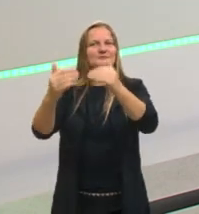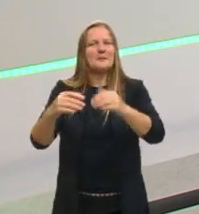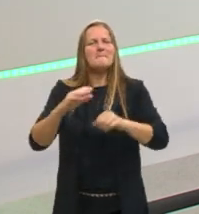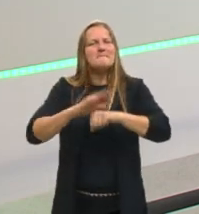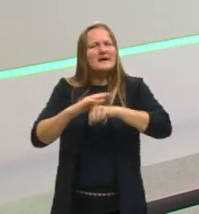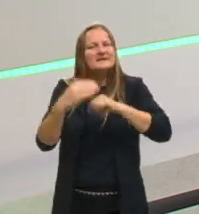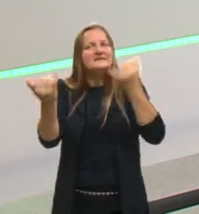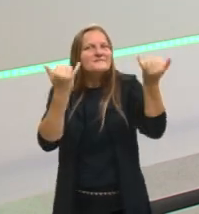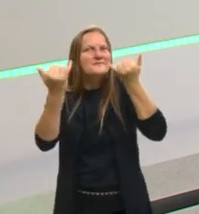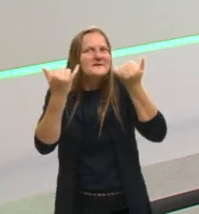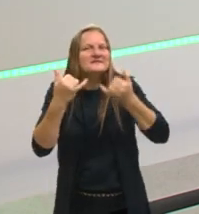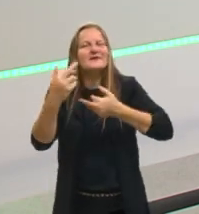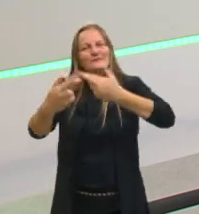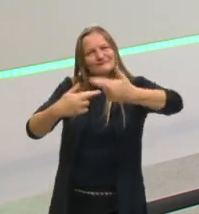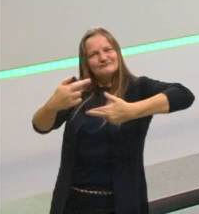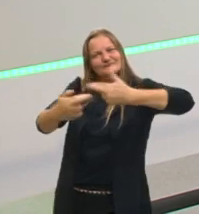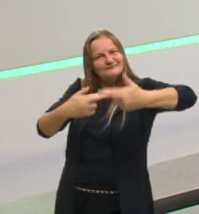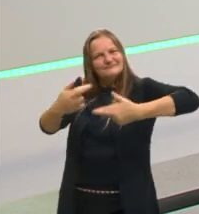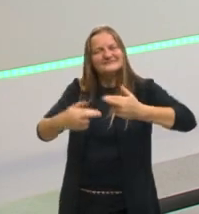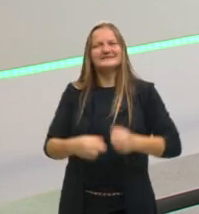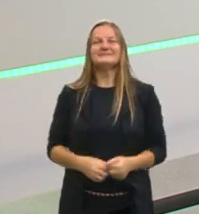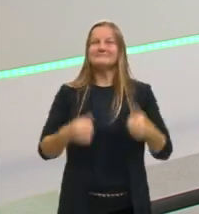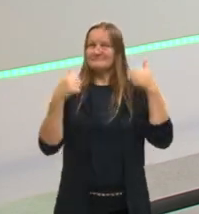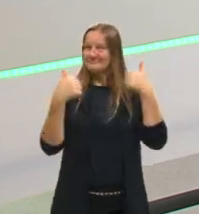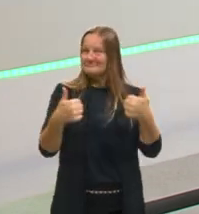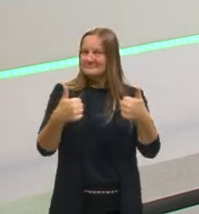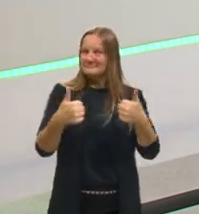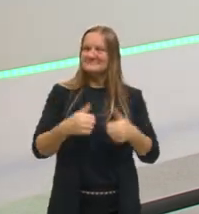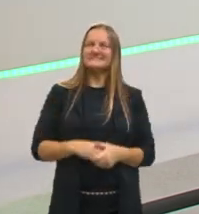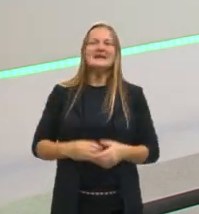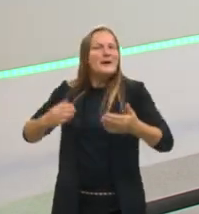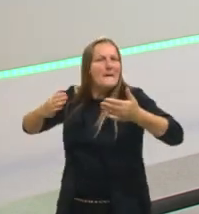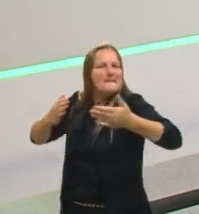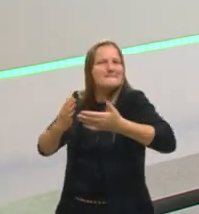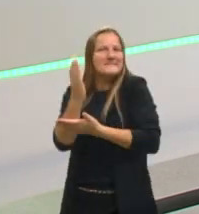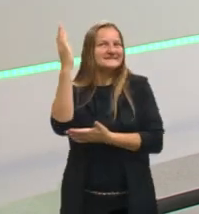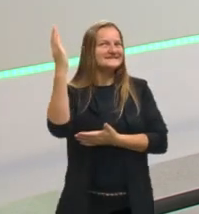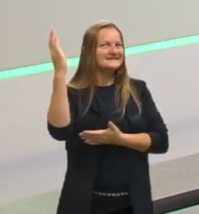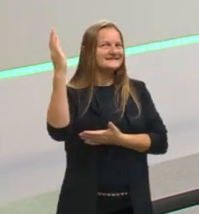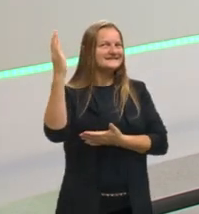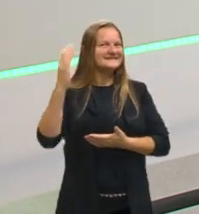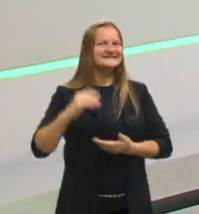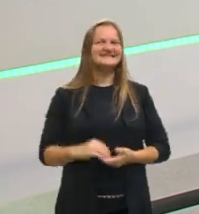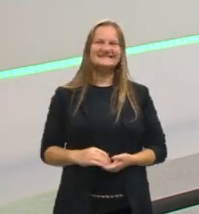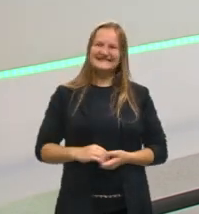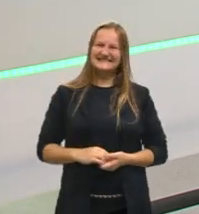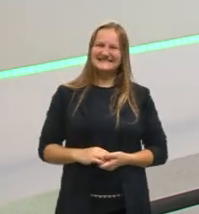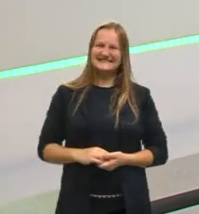gente vai trazer mais interatividade com vocês Tá gurizada aí partiu passar